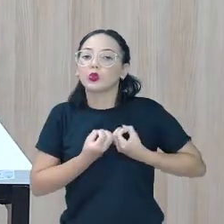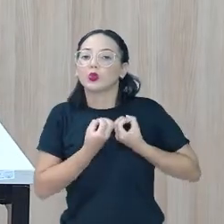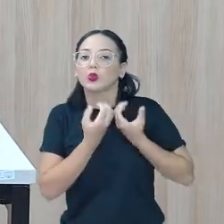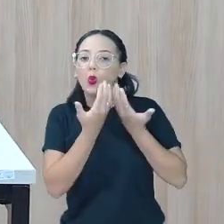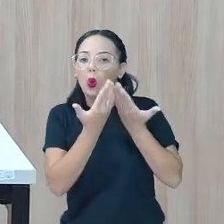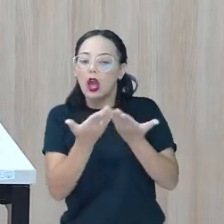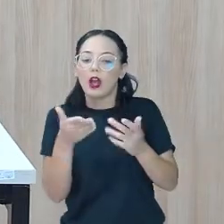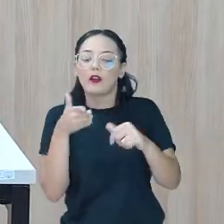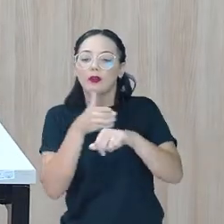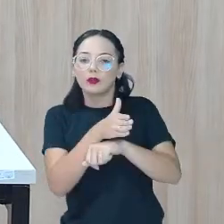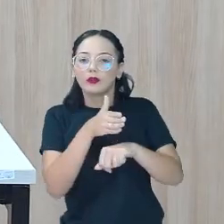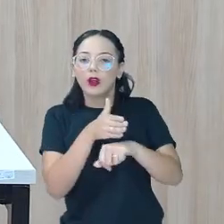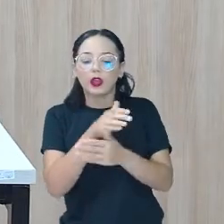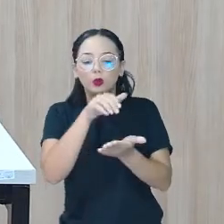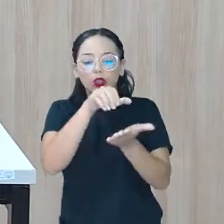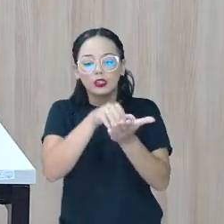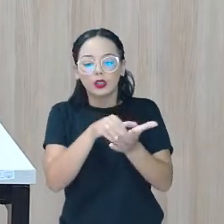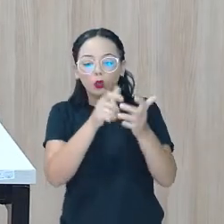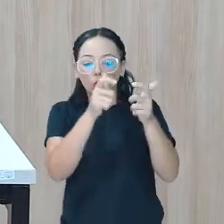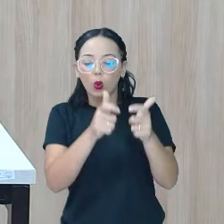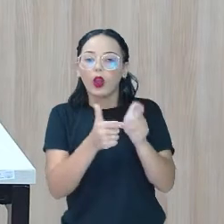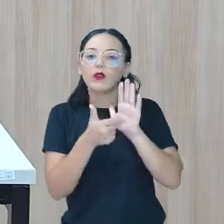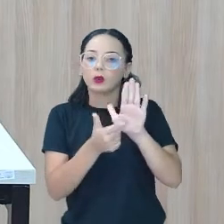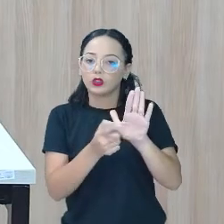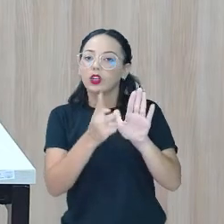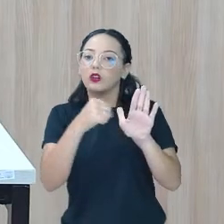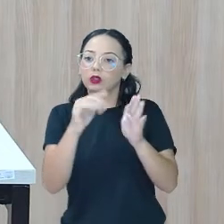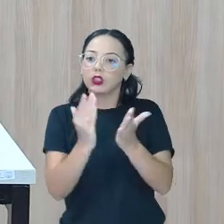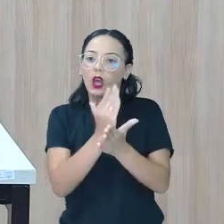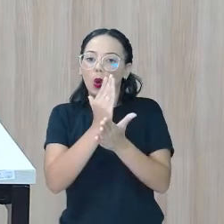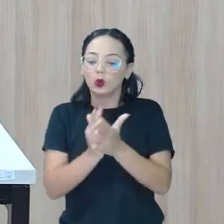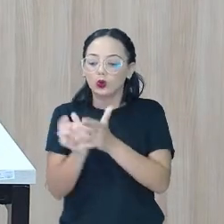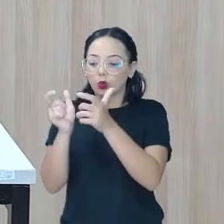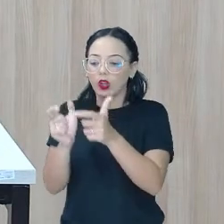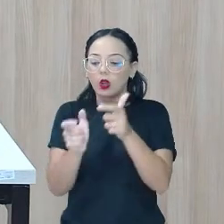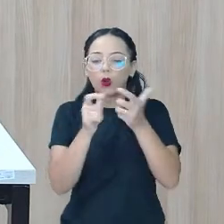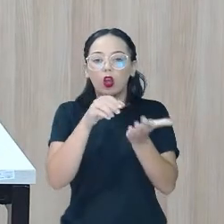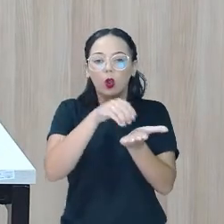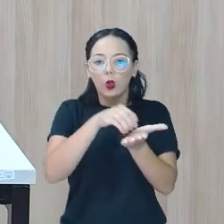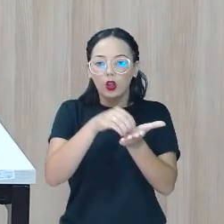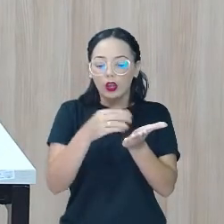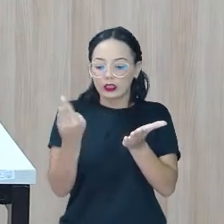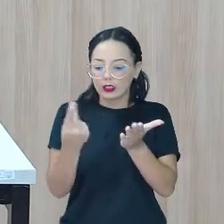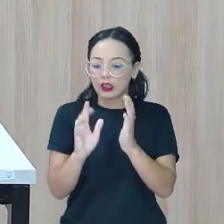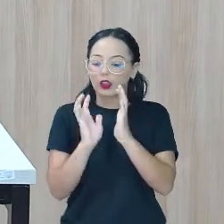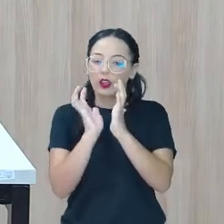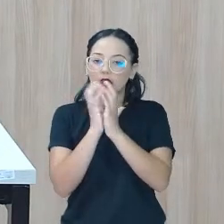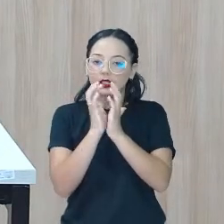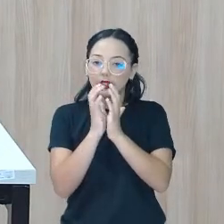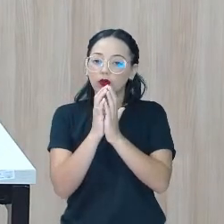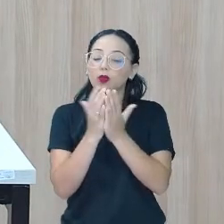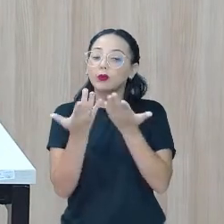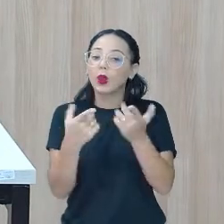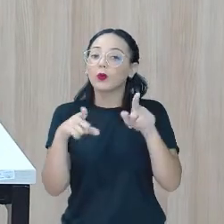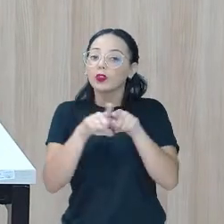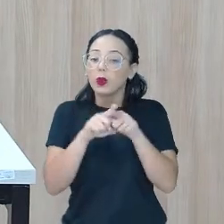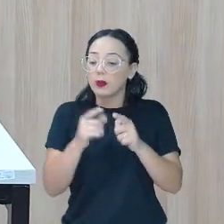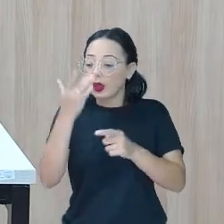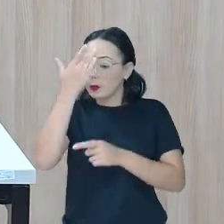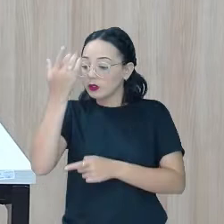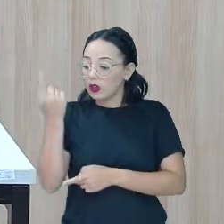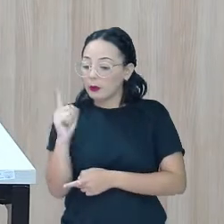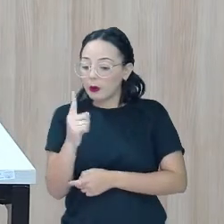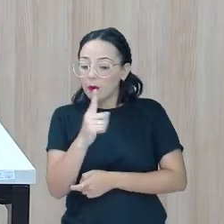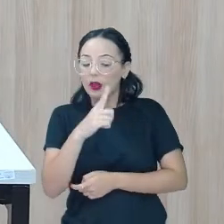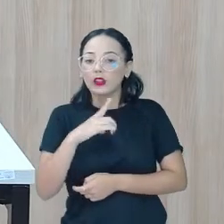vai lá no centro, eu vou mostrar daqui a pouco alguns locais aqui em Recife, e esse doador ele